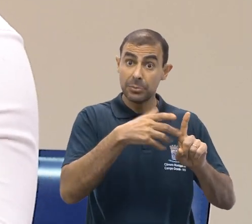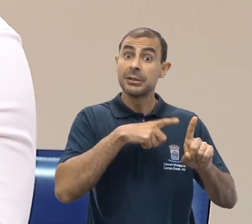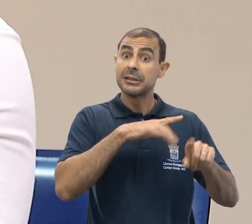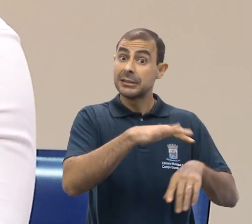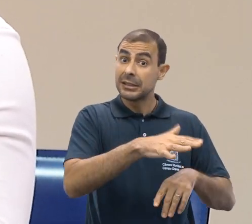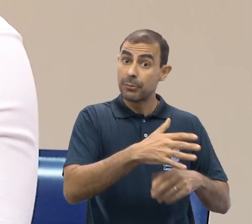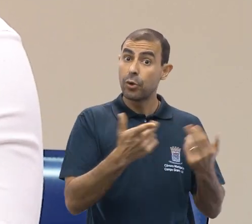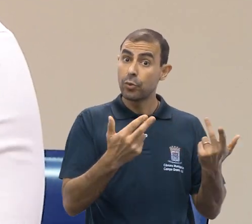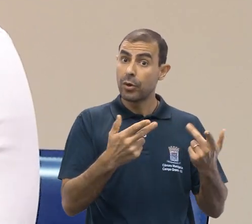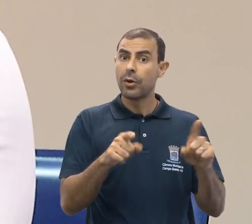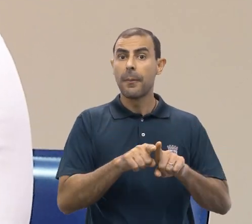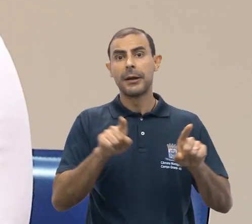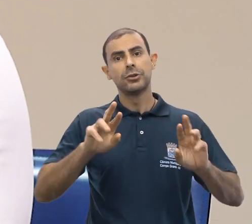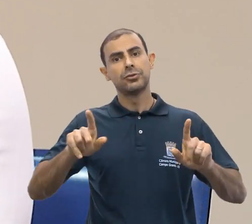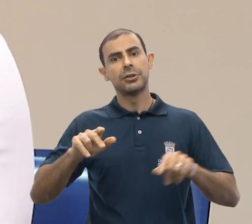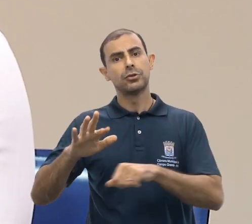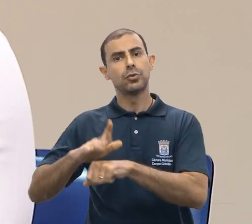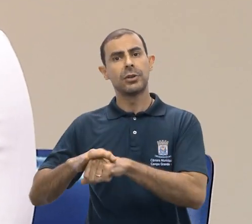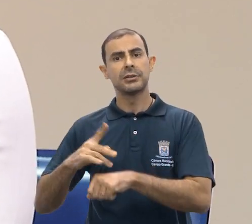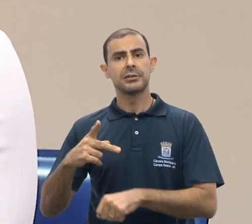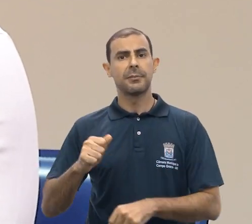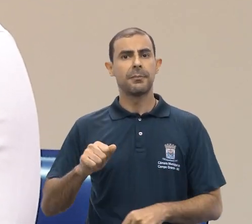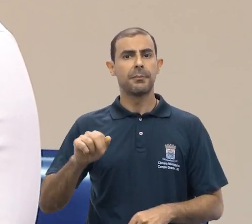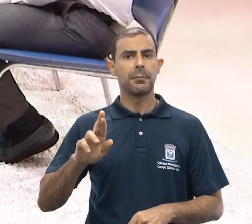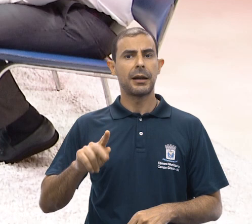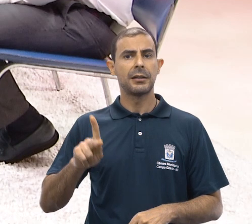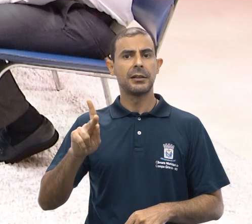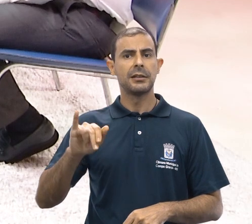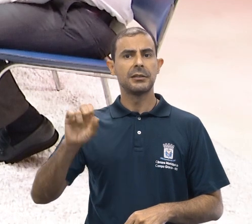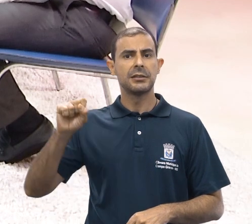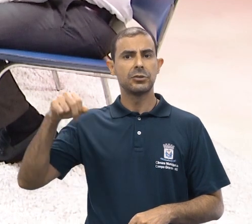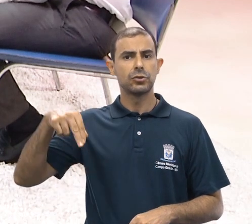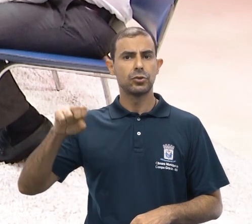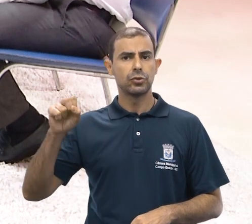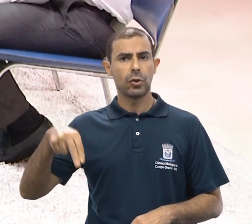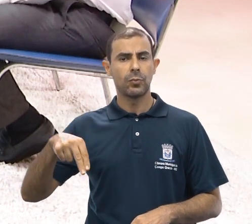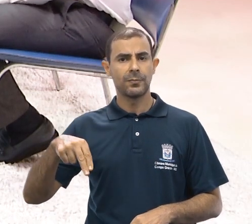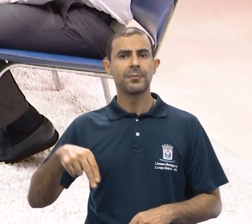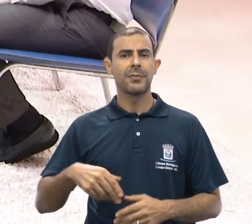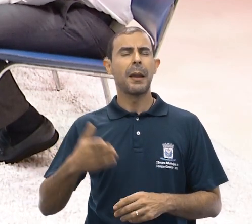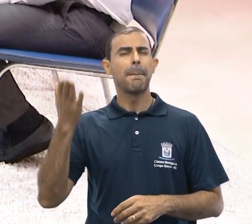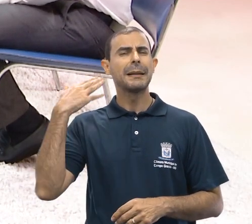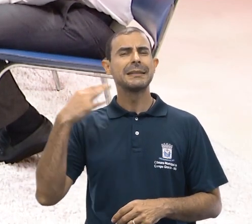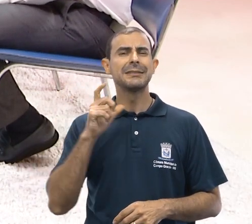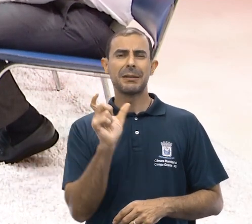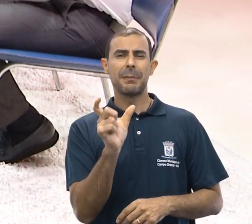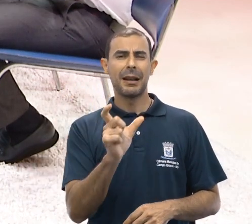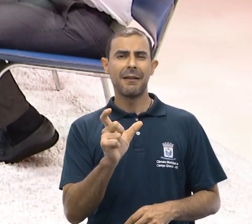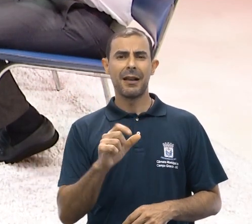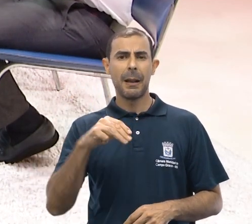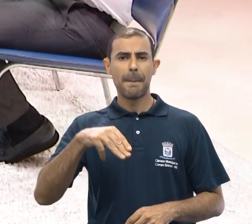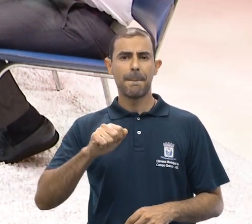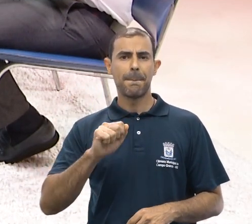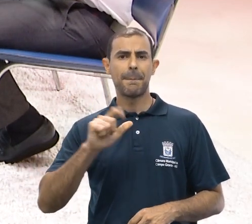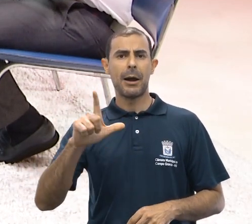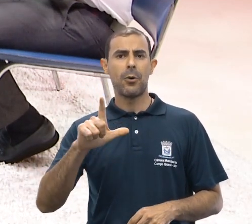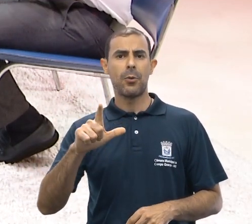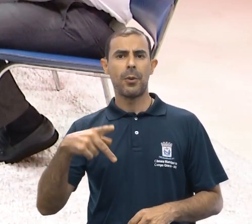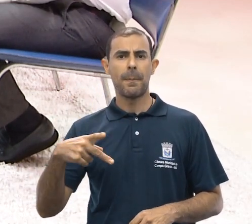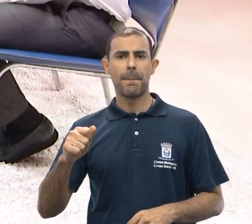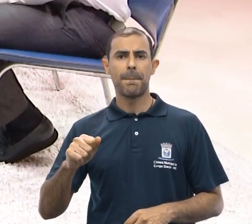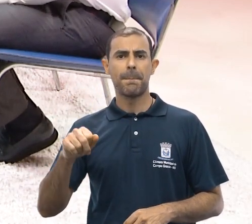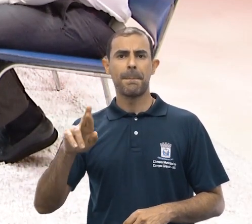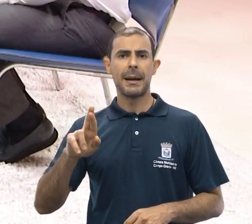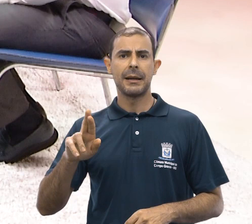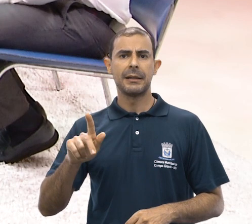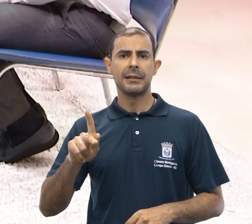mas não é a doença de Parkinson real. Mal de Parkinson, antigamente se falava. Quem falava mal de Parkinson? Isso, é. Até eu